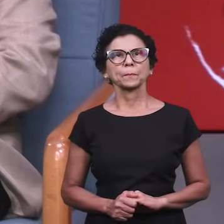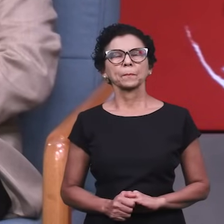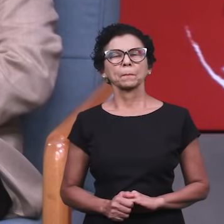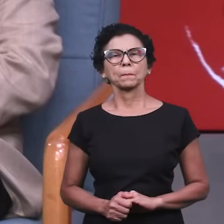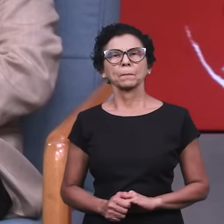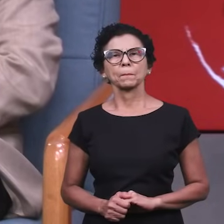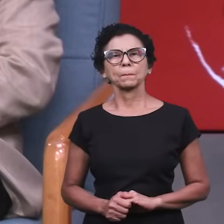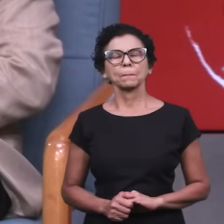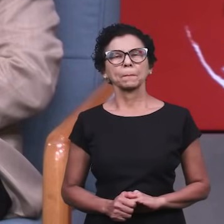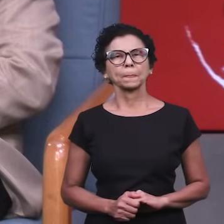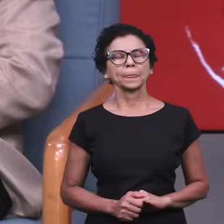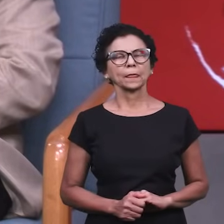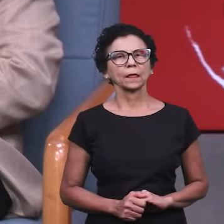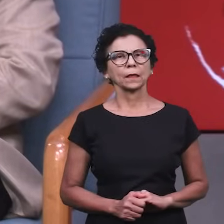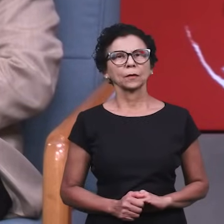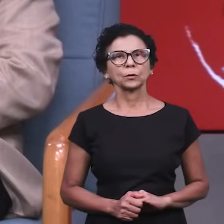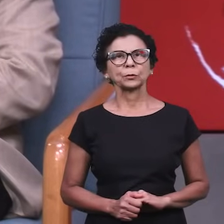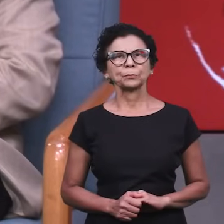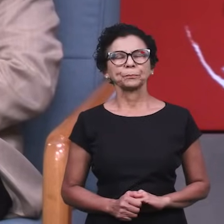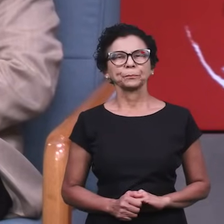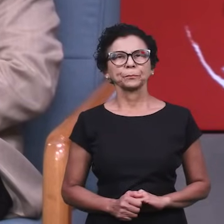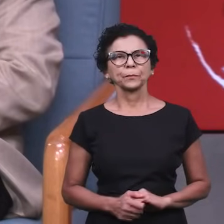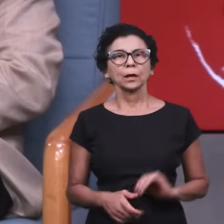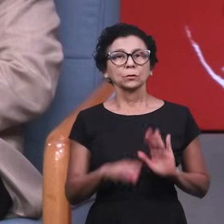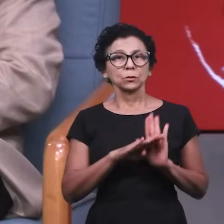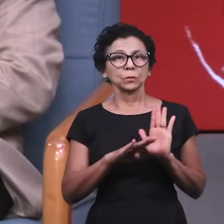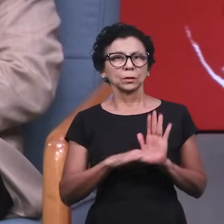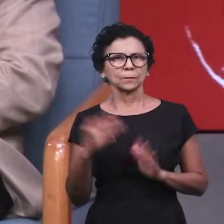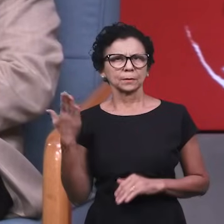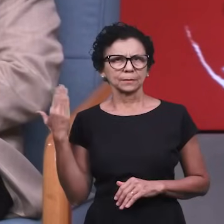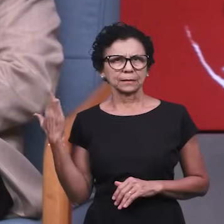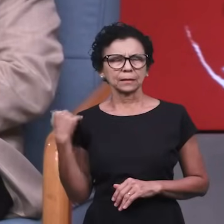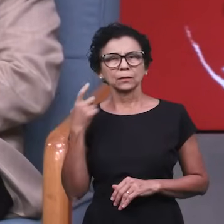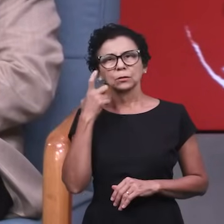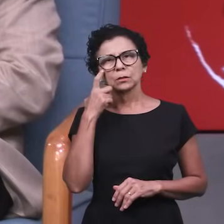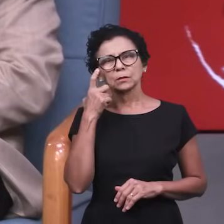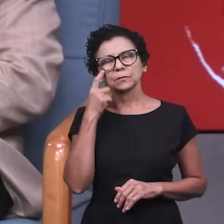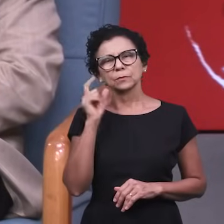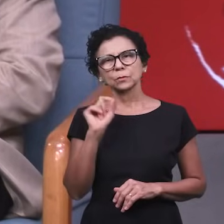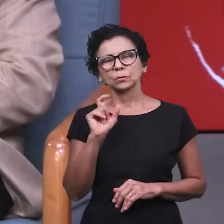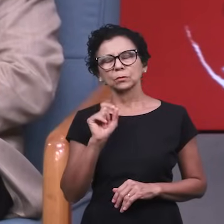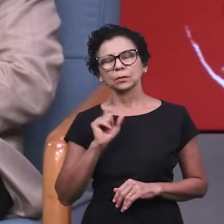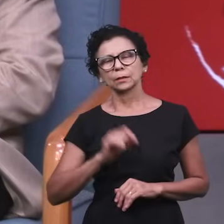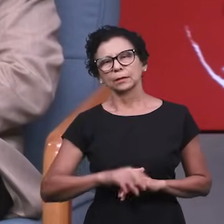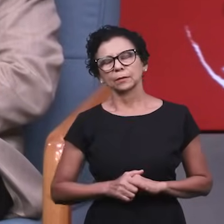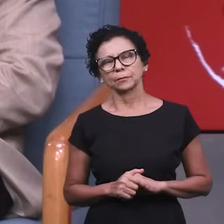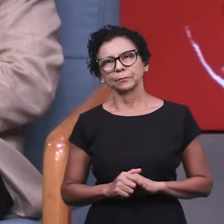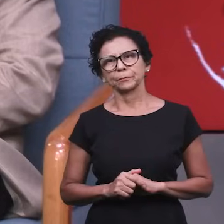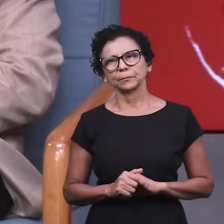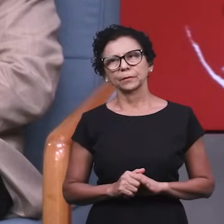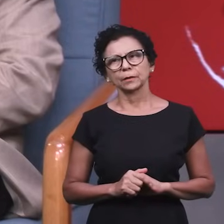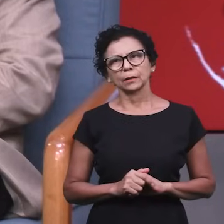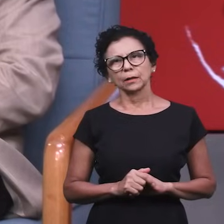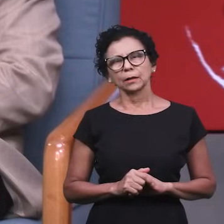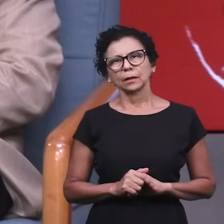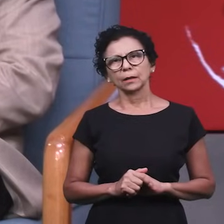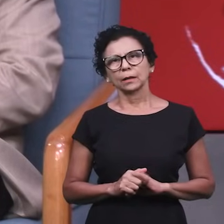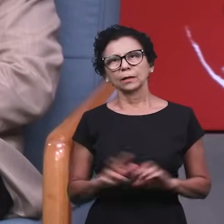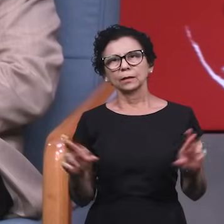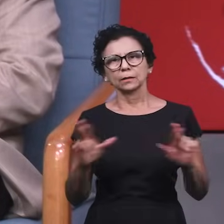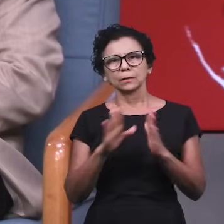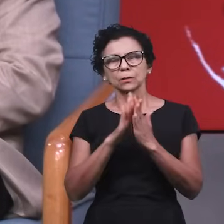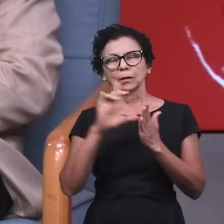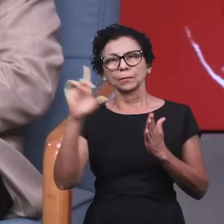Irmãos, nós falamos nesses últimos programas, mostrando a nível da